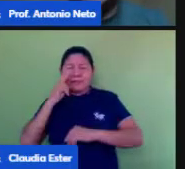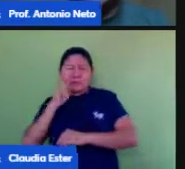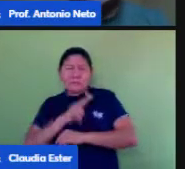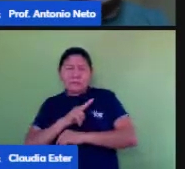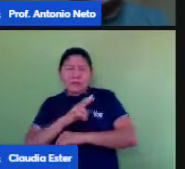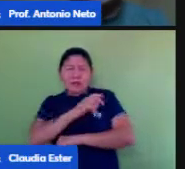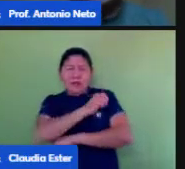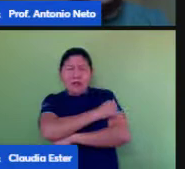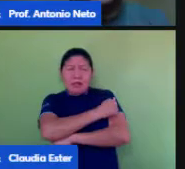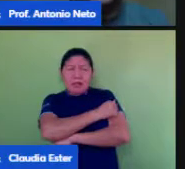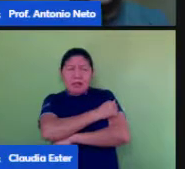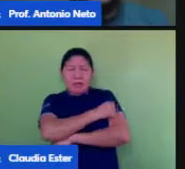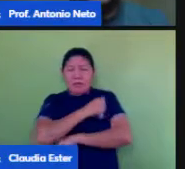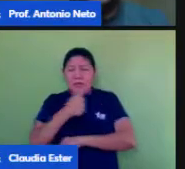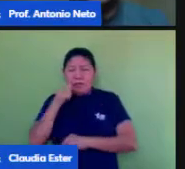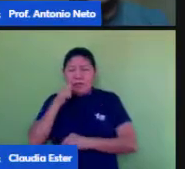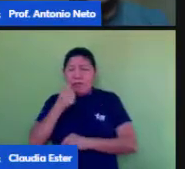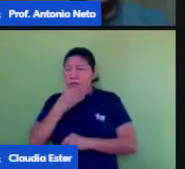tenho